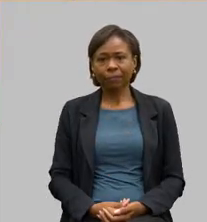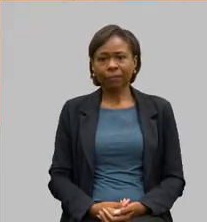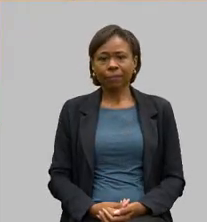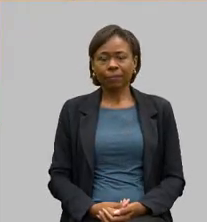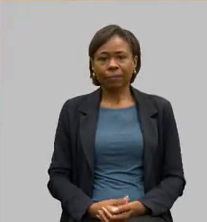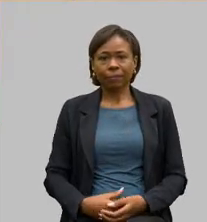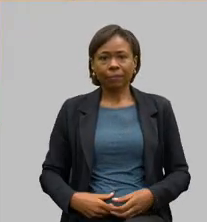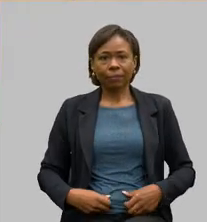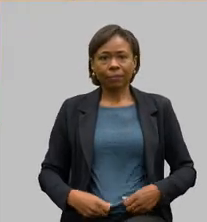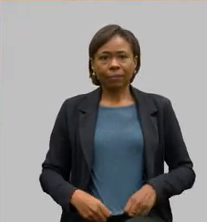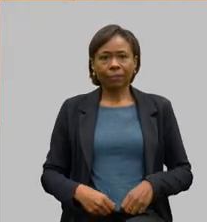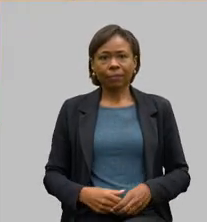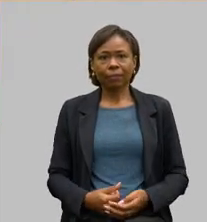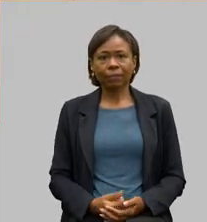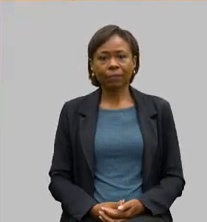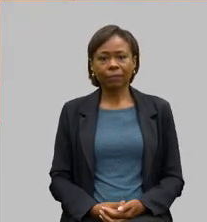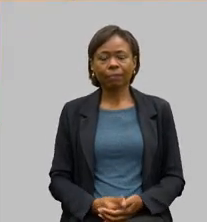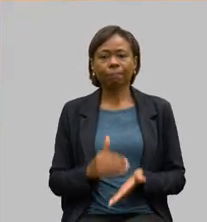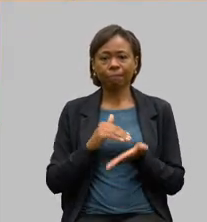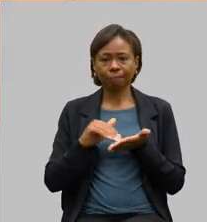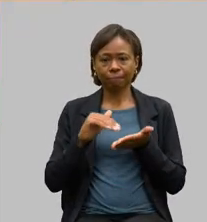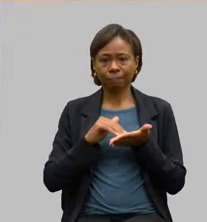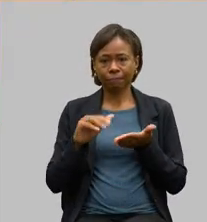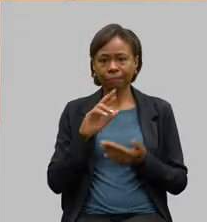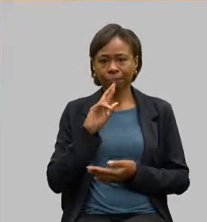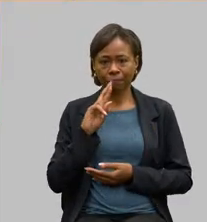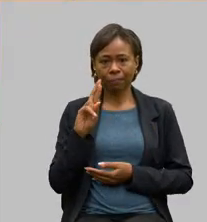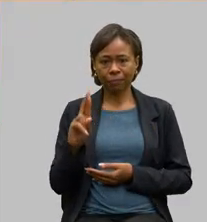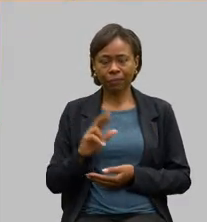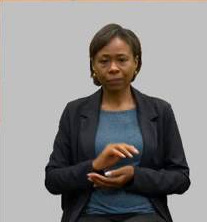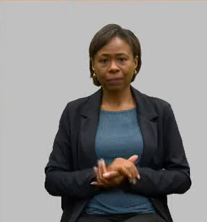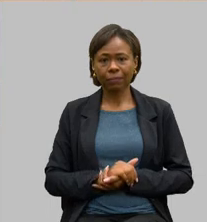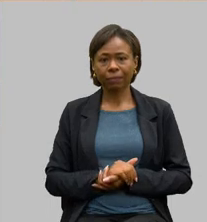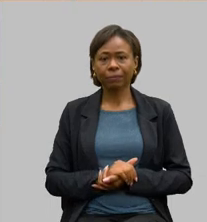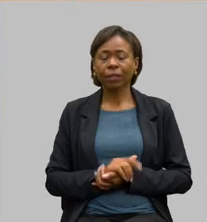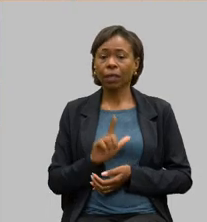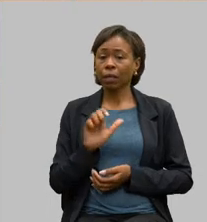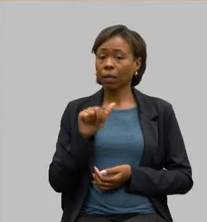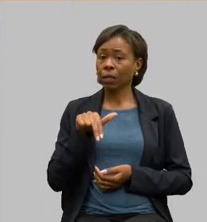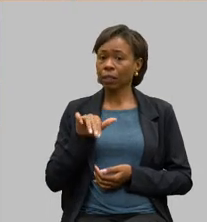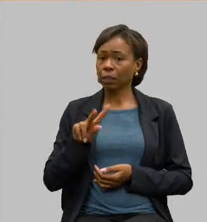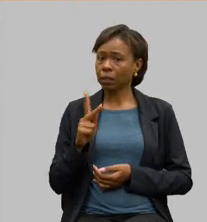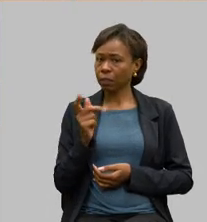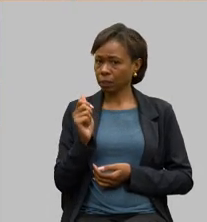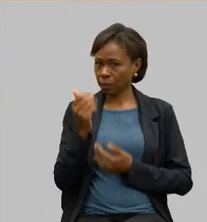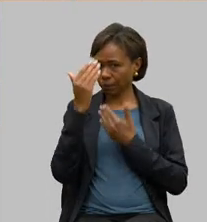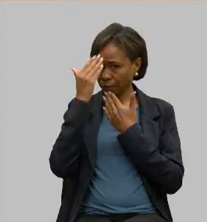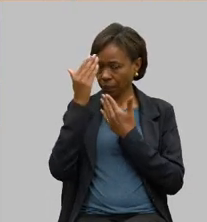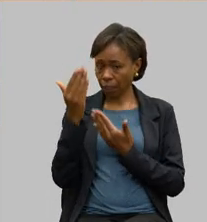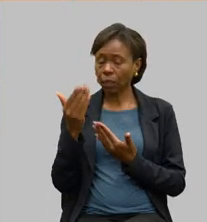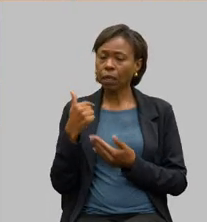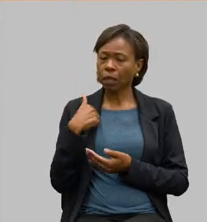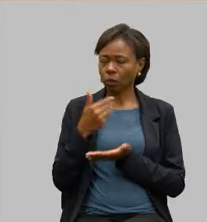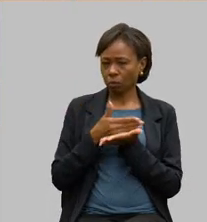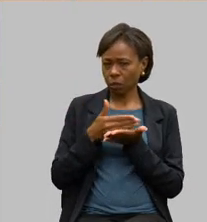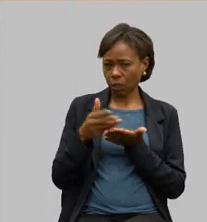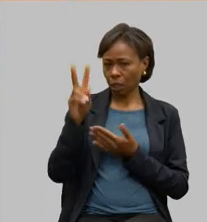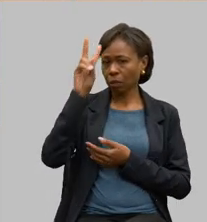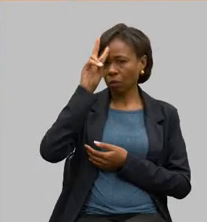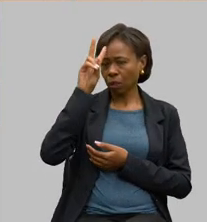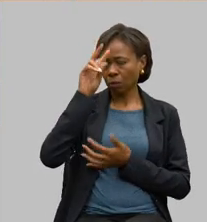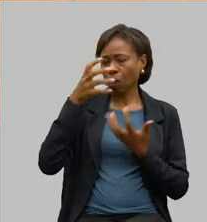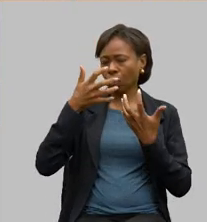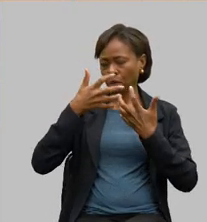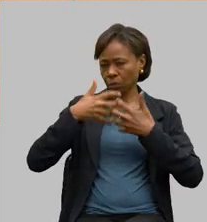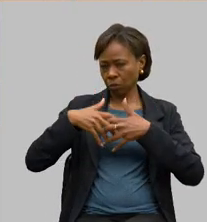Leninha com a palavra secretário Leônidas eh obrigado deputada Leninha eu vou começar eu me lembrei de uma reflexão que eu